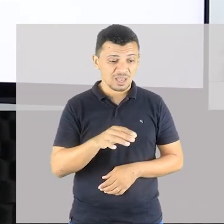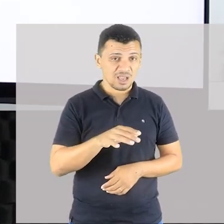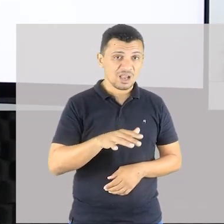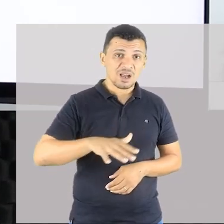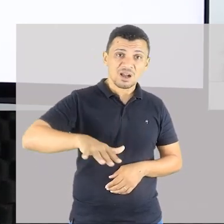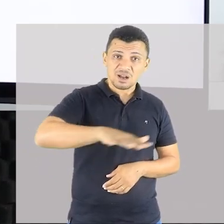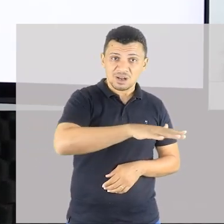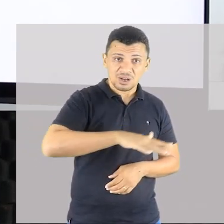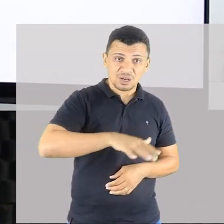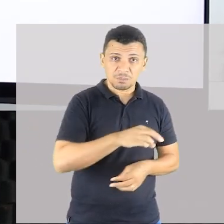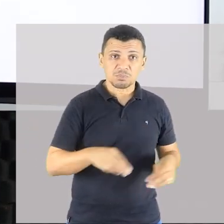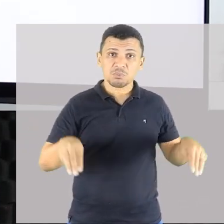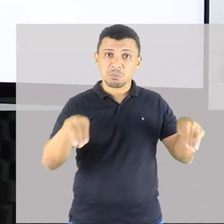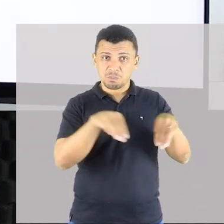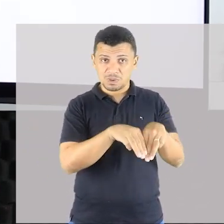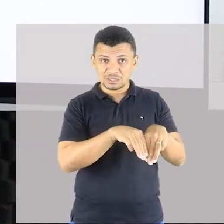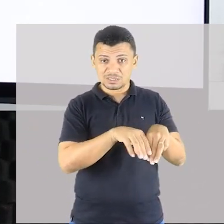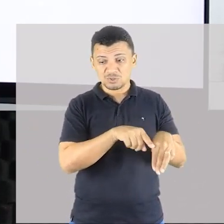gerar corrente elétrica.